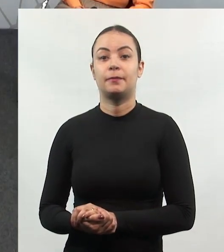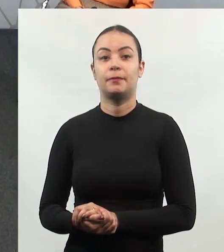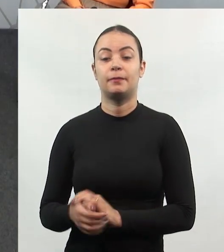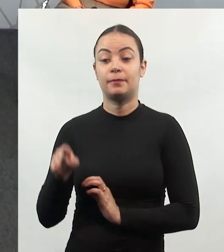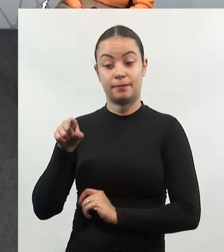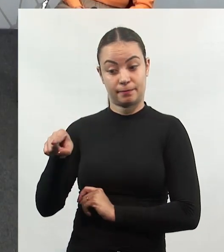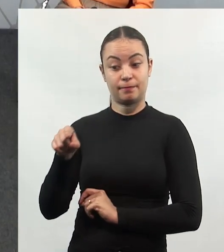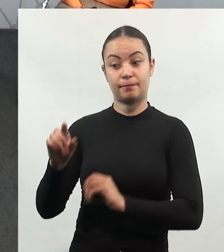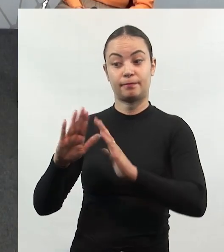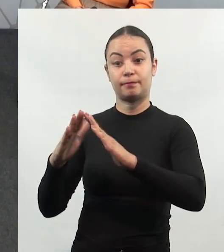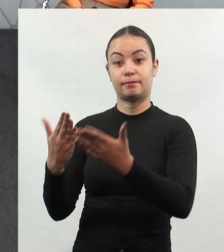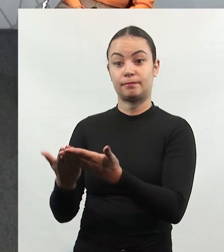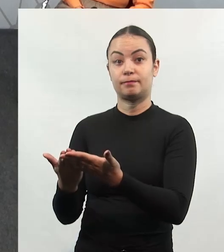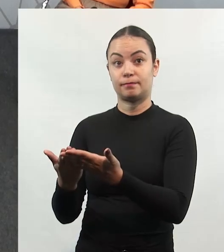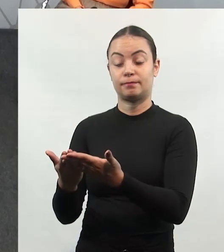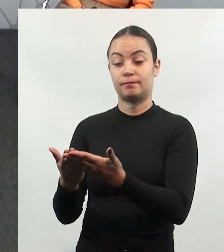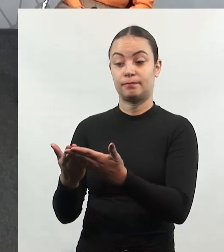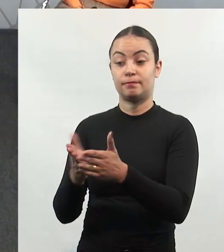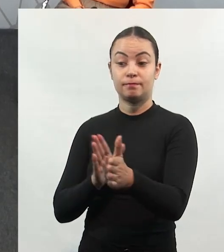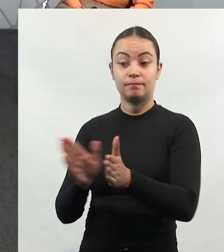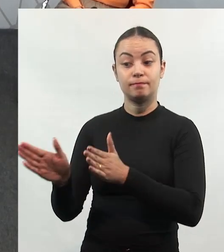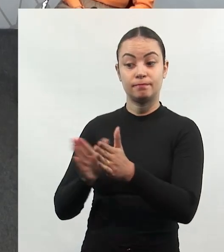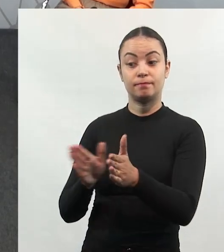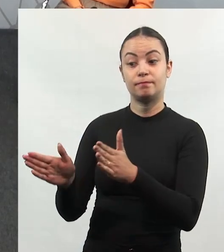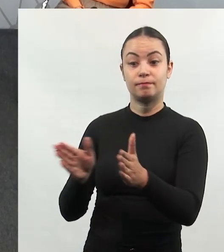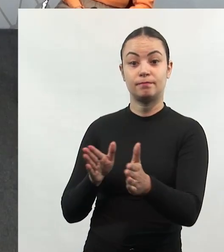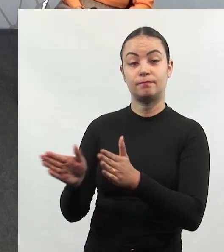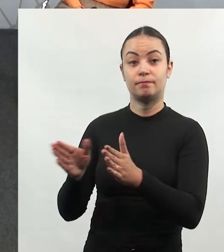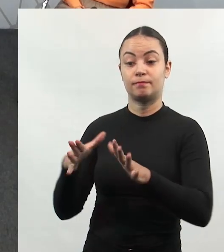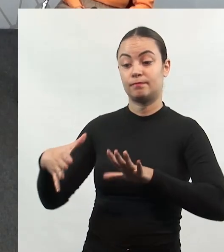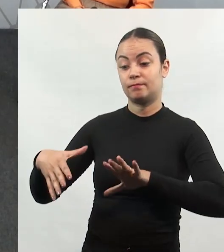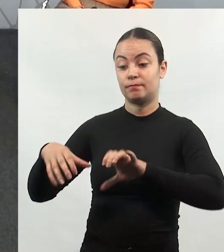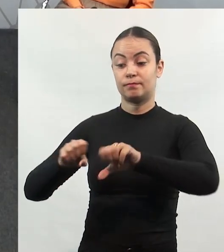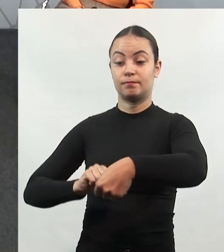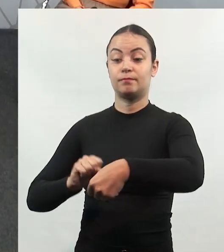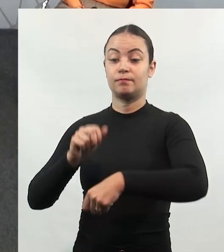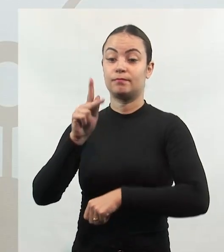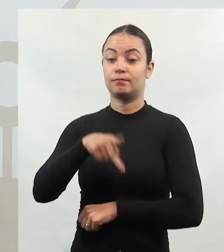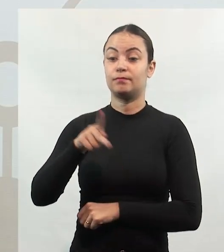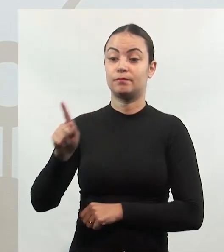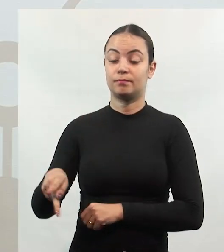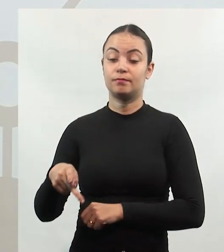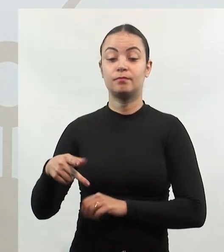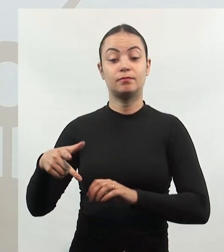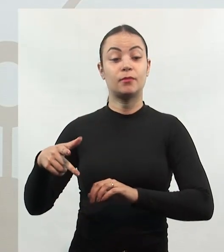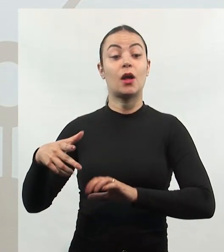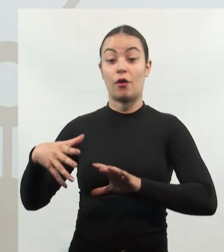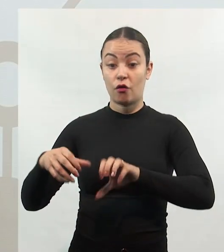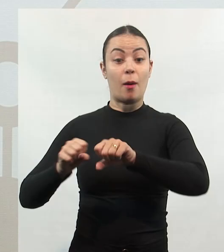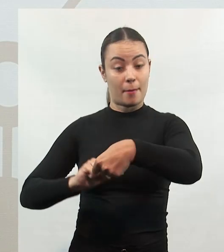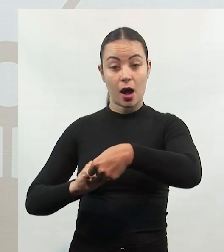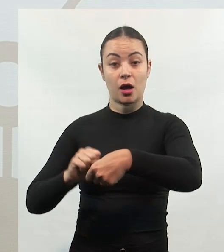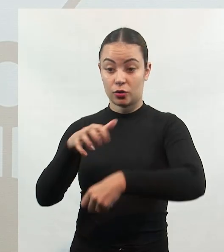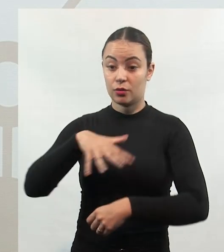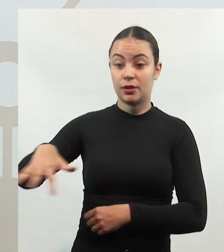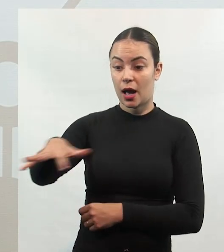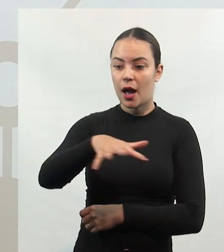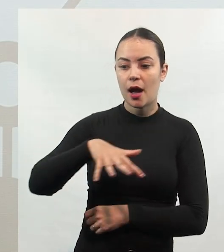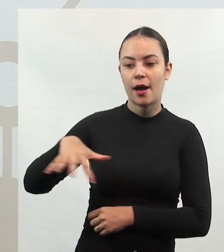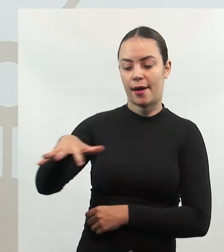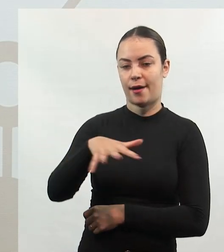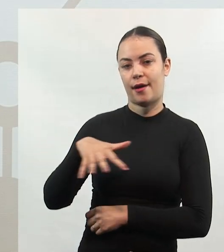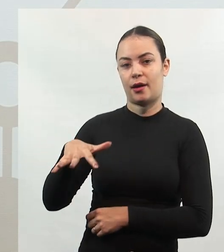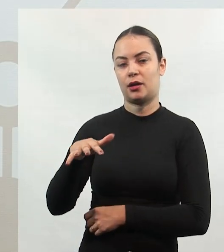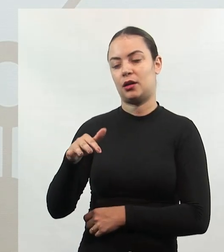aula de uma matéria, mas não tinham sido formados. Então, a gente sabe que a qualidade muda. E no Carmela eu tenho